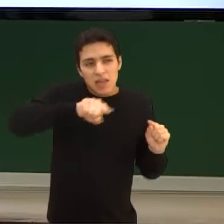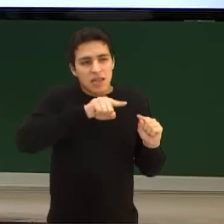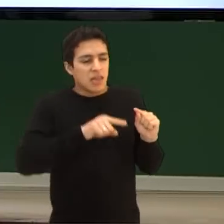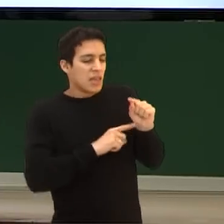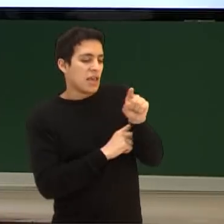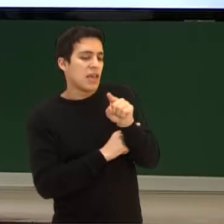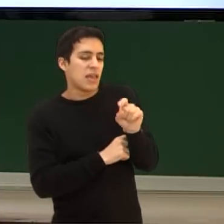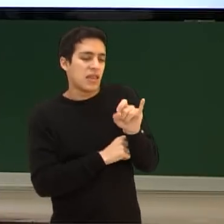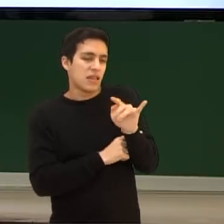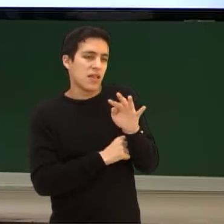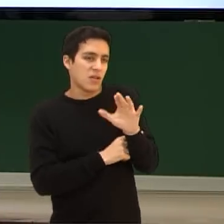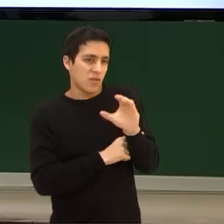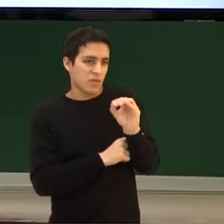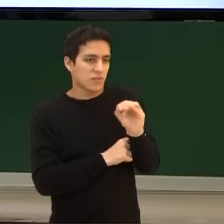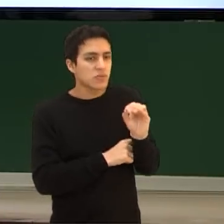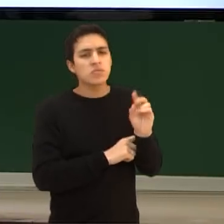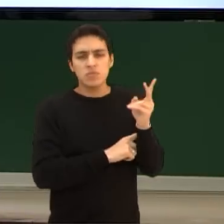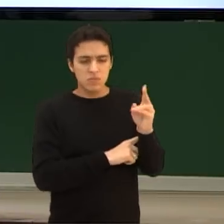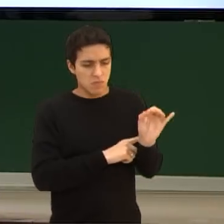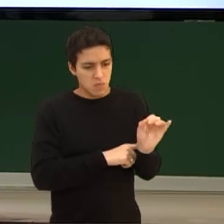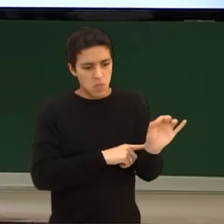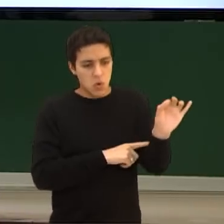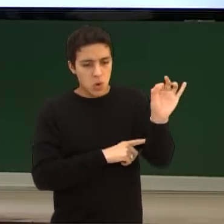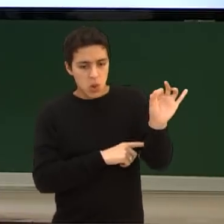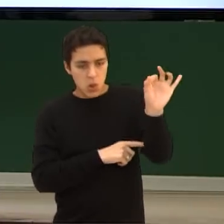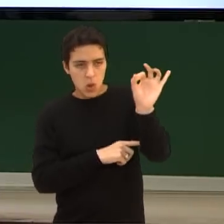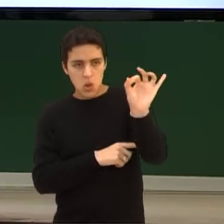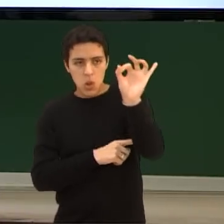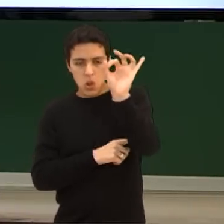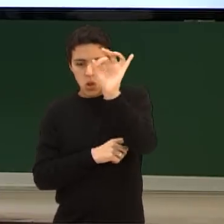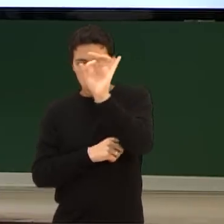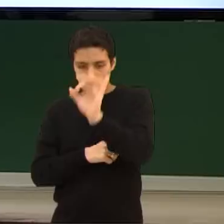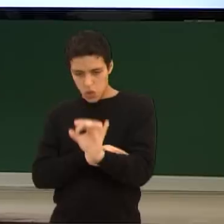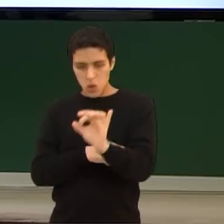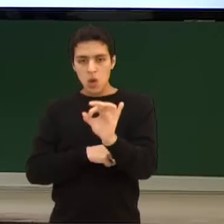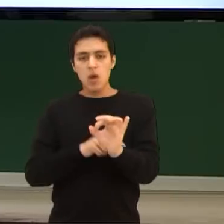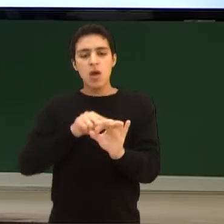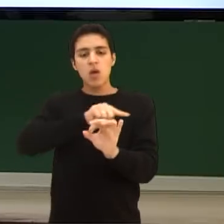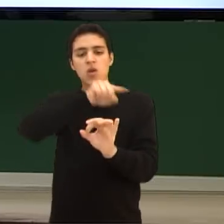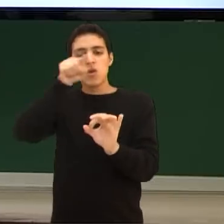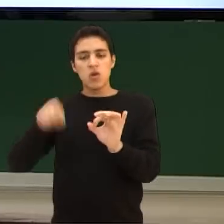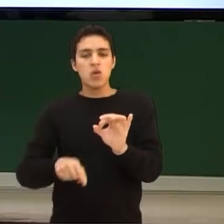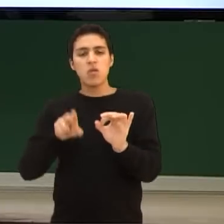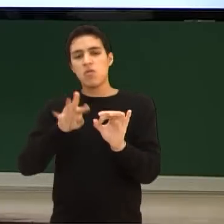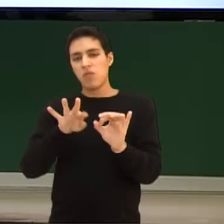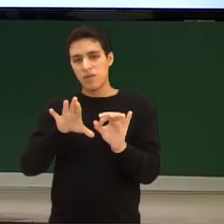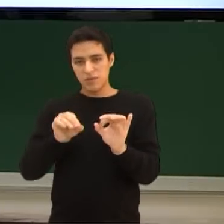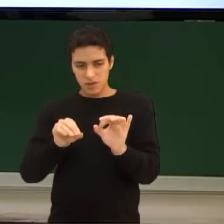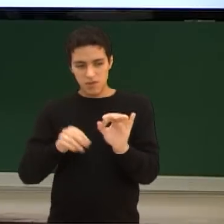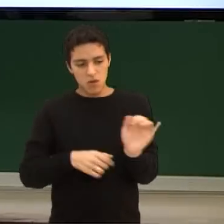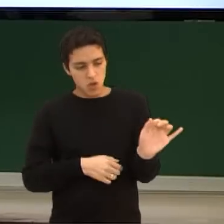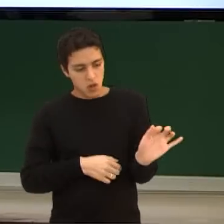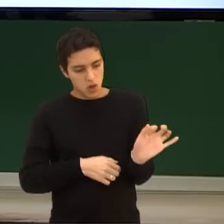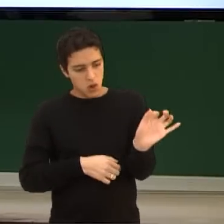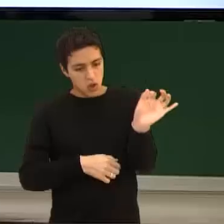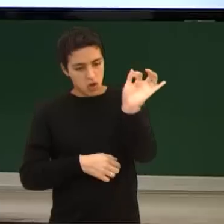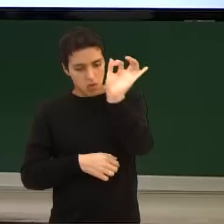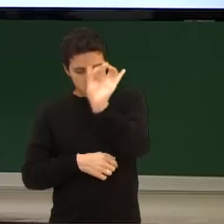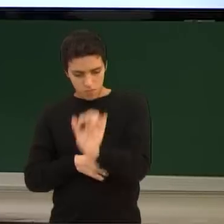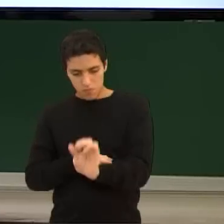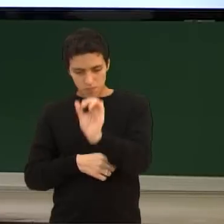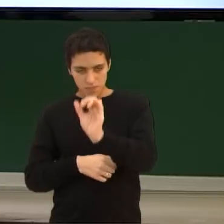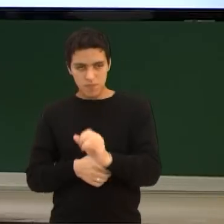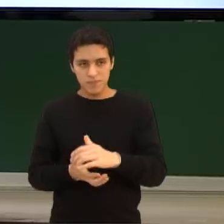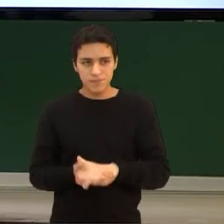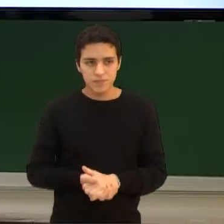ele vai continuar seguindo a tuba uterina e vai chegar lá no útero, tá? Então,